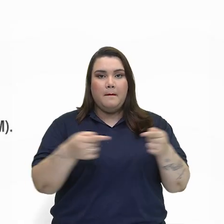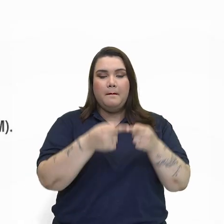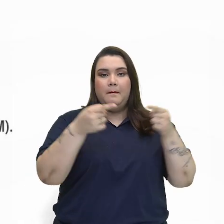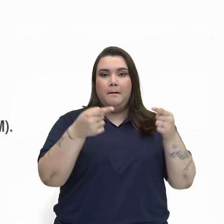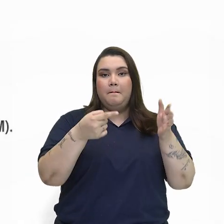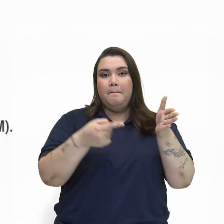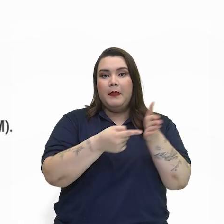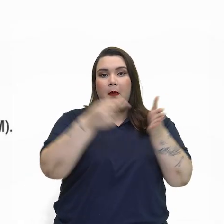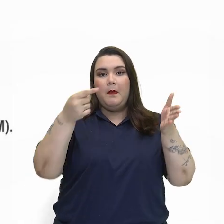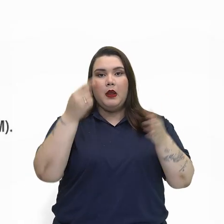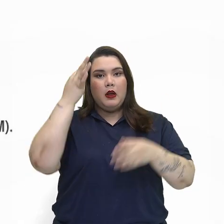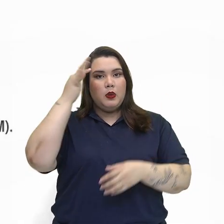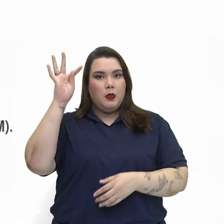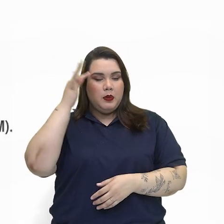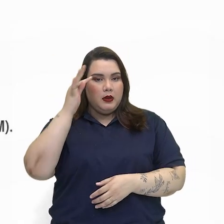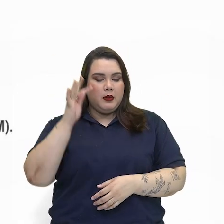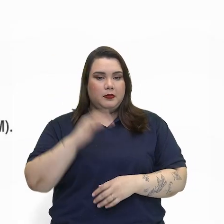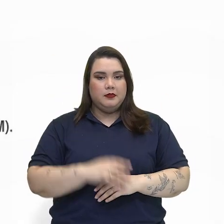de Kepler.